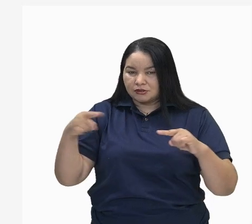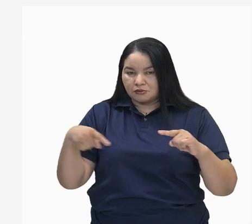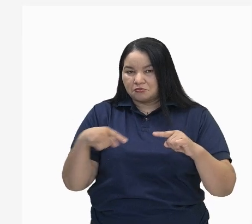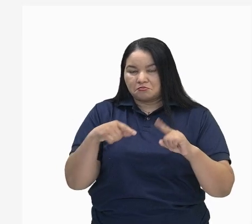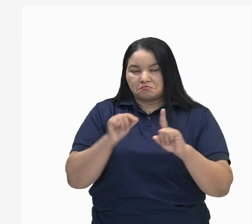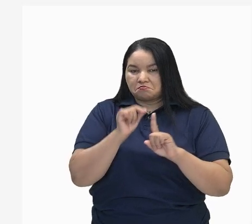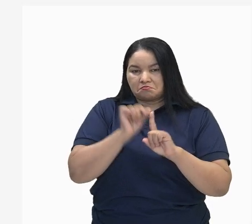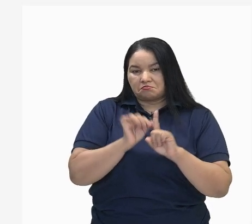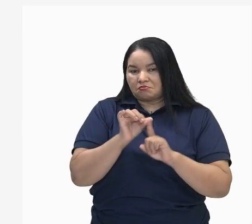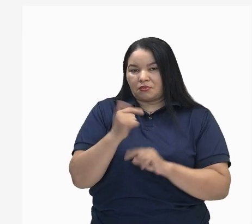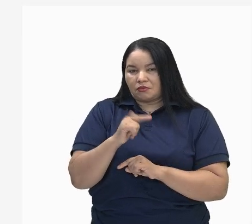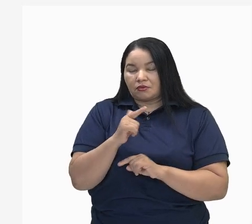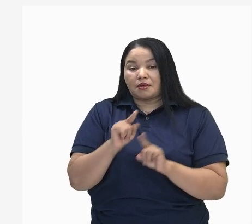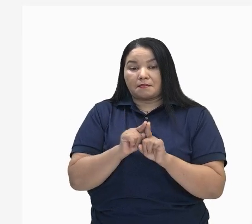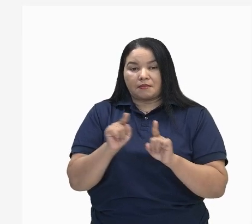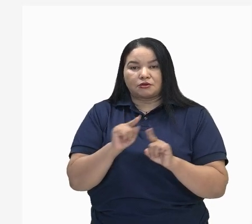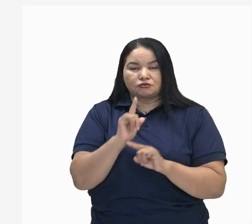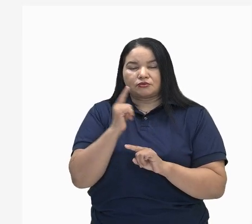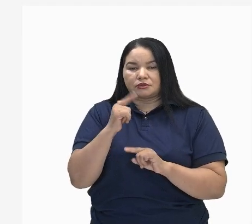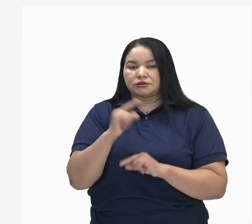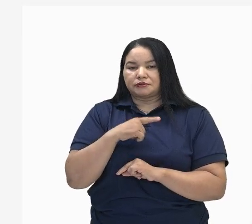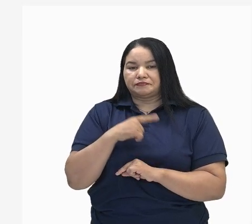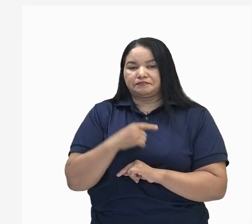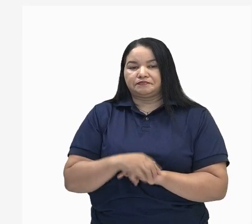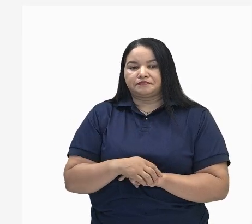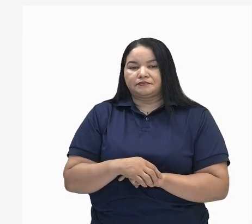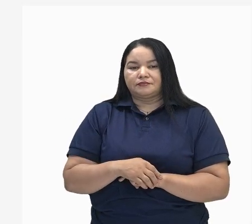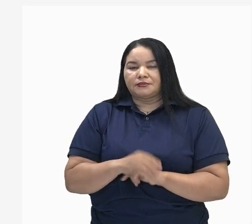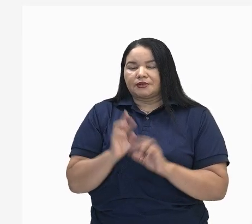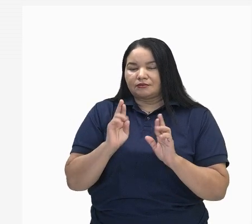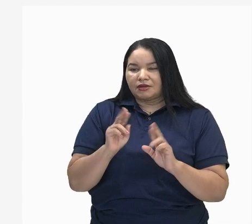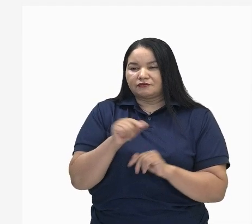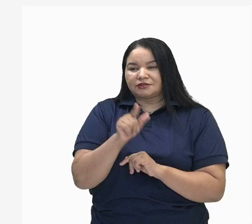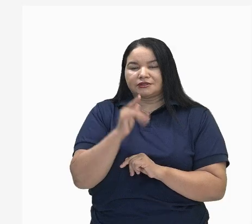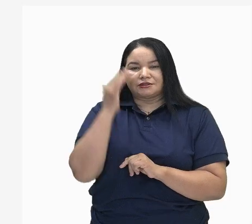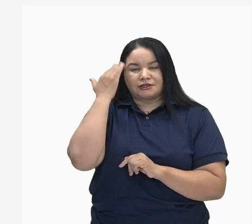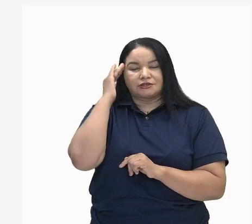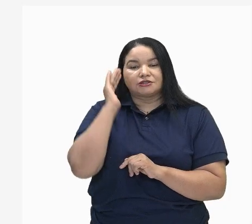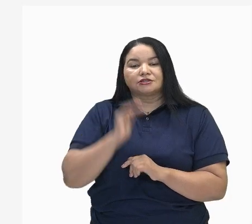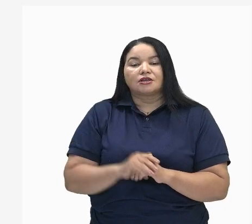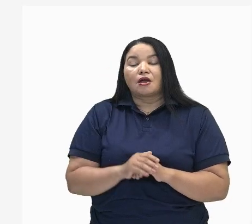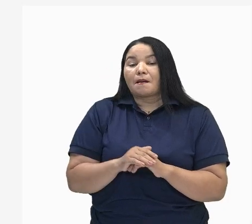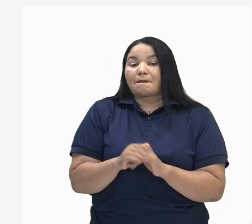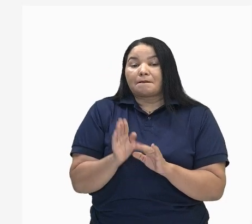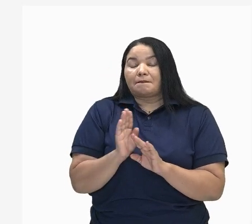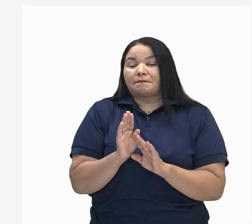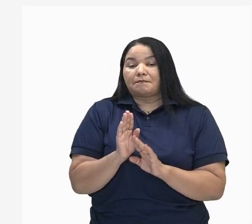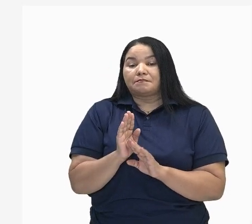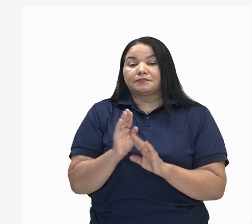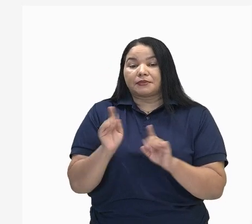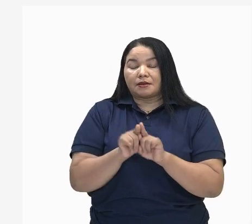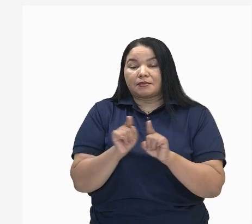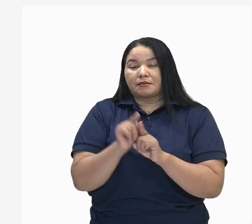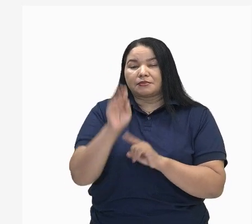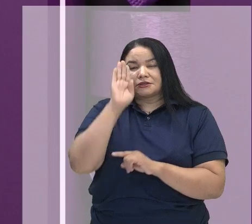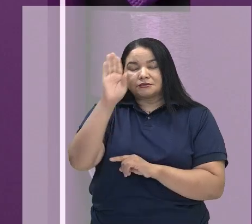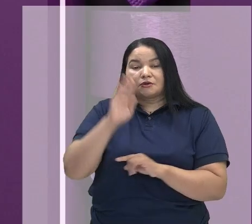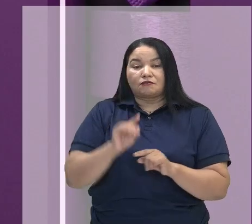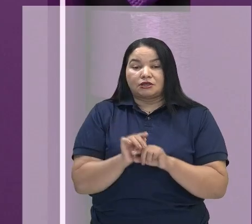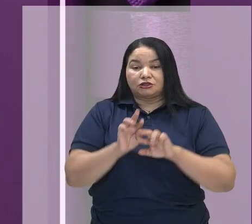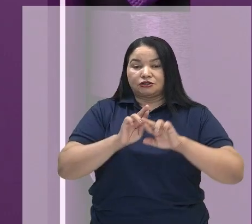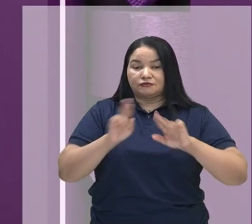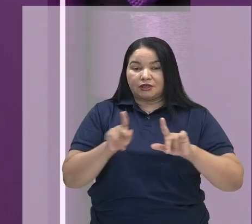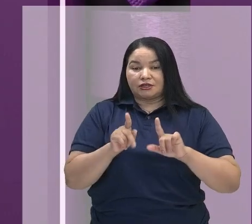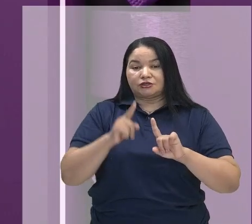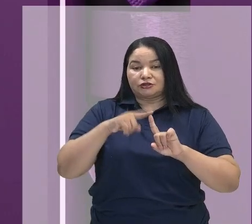temperatura, certo? Espero que tenham compreendido e, principalmente, as diferenças aí desses